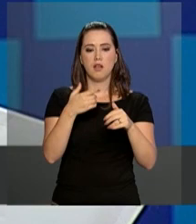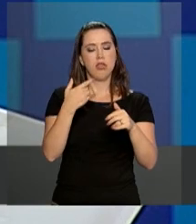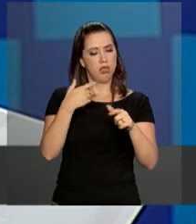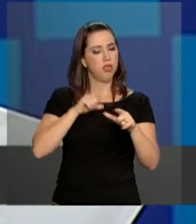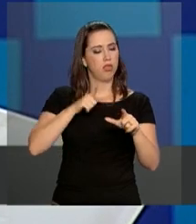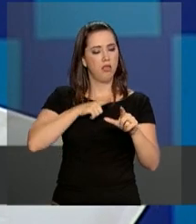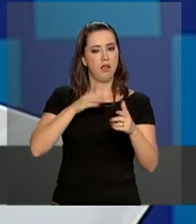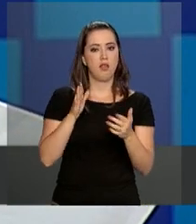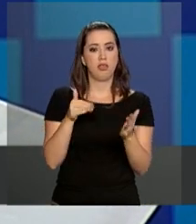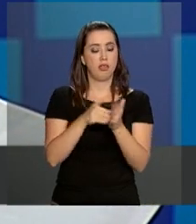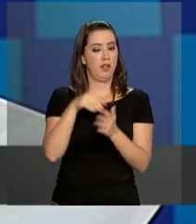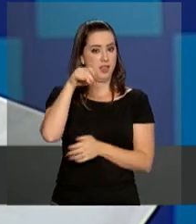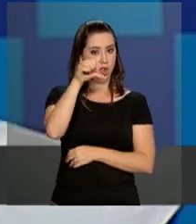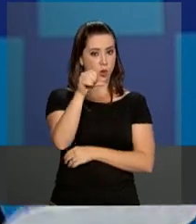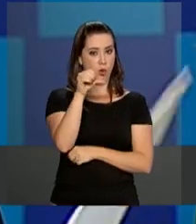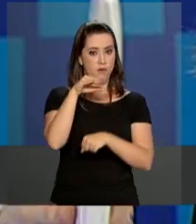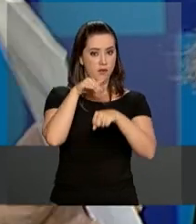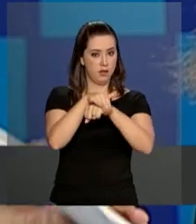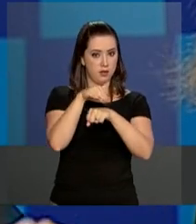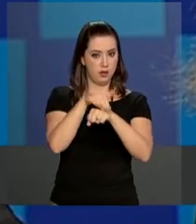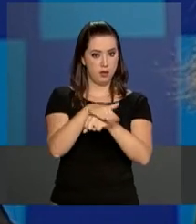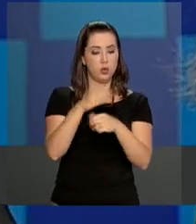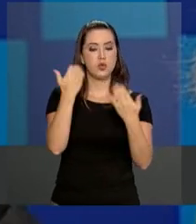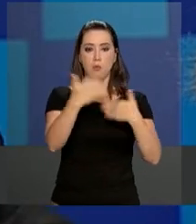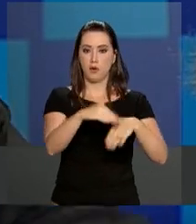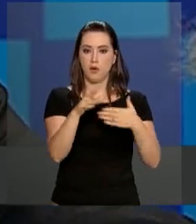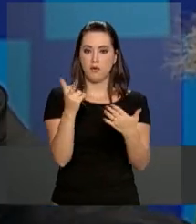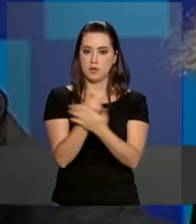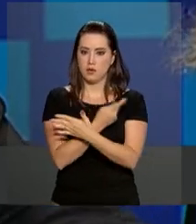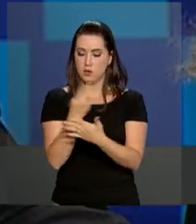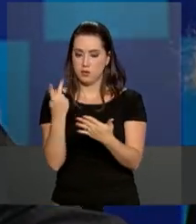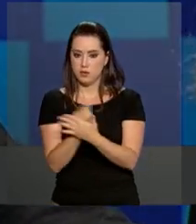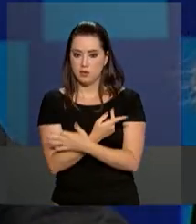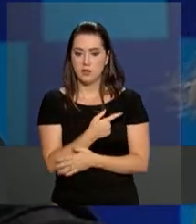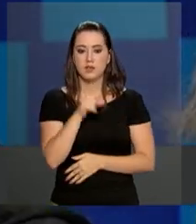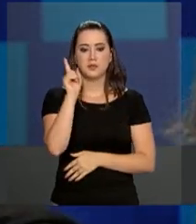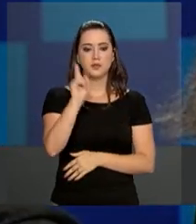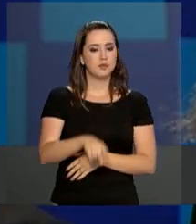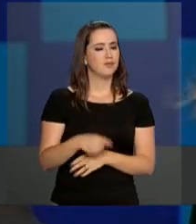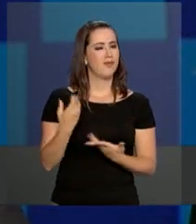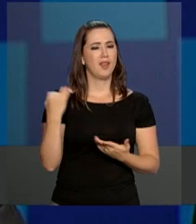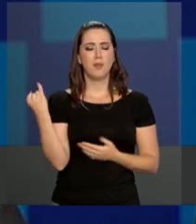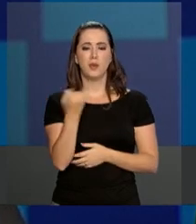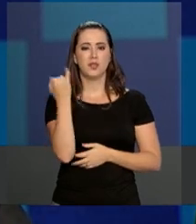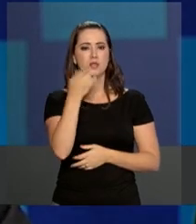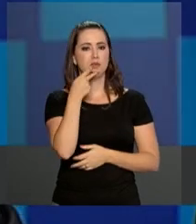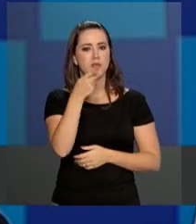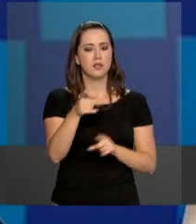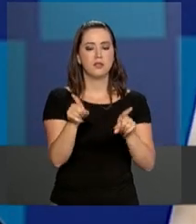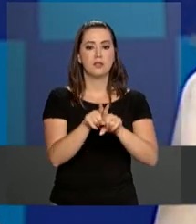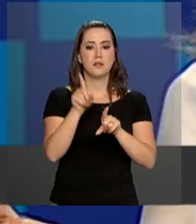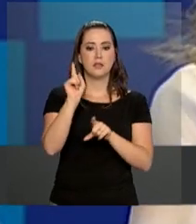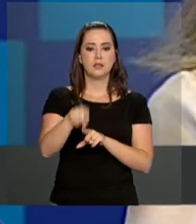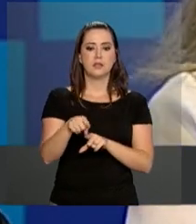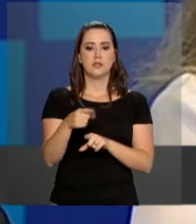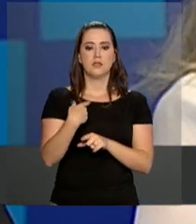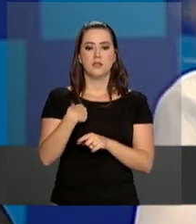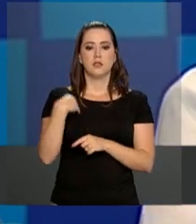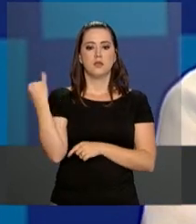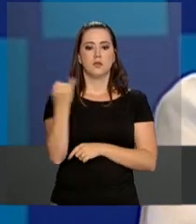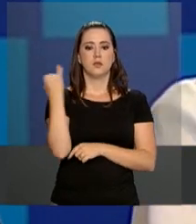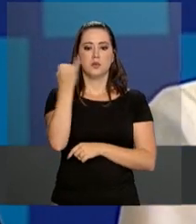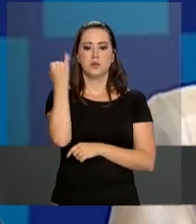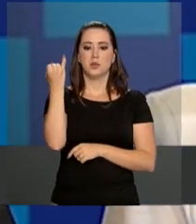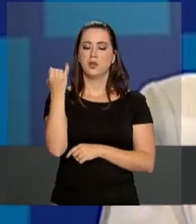temos até as 9 horas da noite ainda provas ocorrendo é e acho que vale a pena destacar o brilhantismo